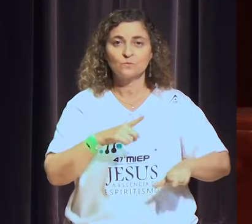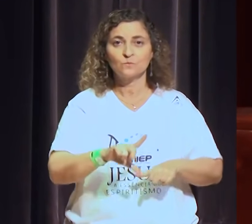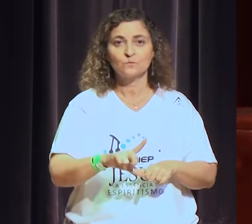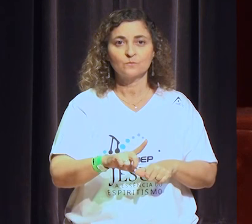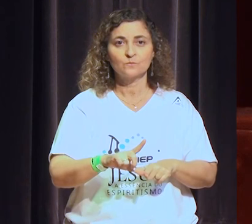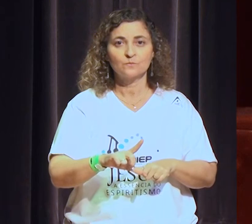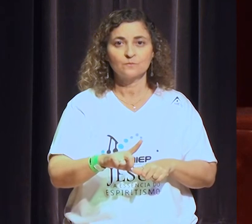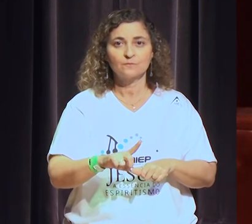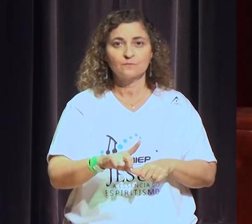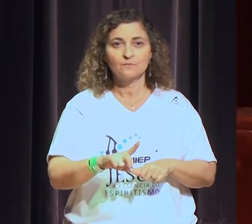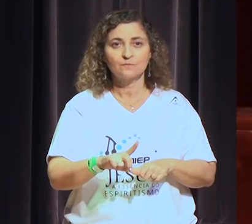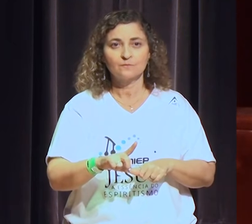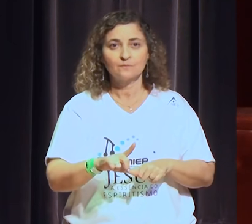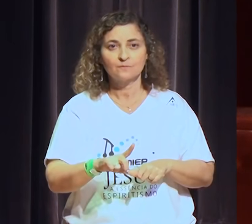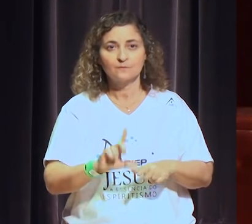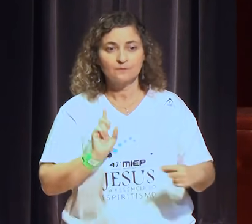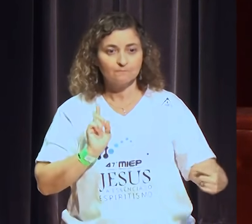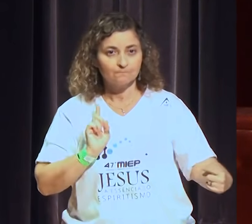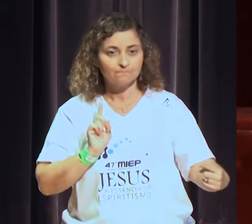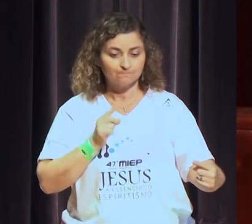ele, o CEO,